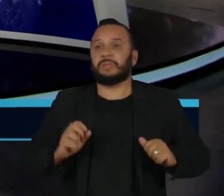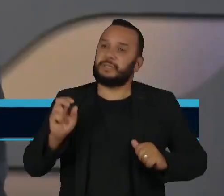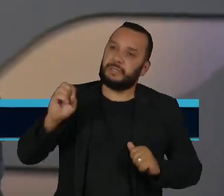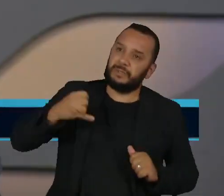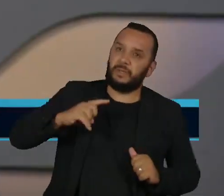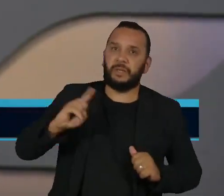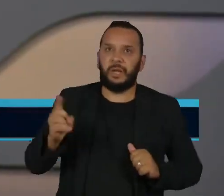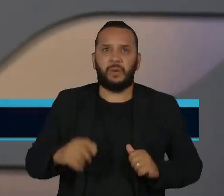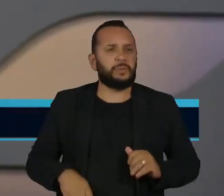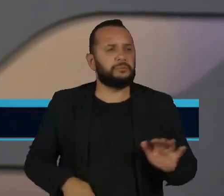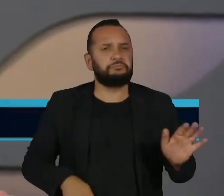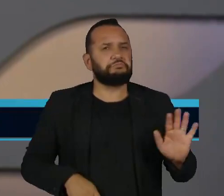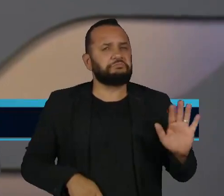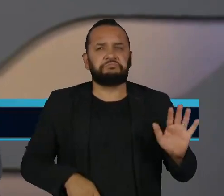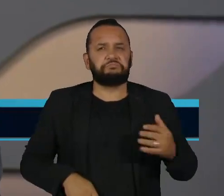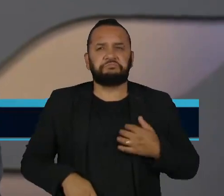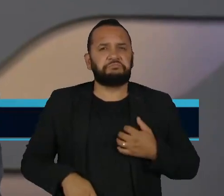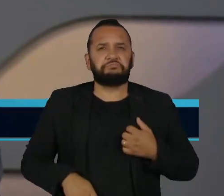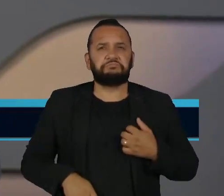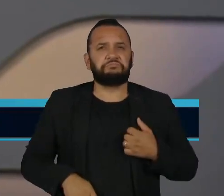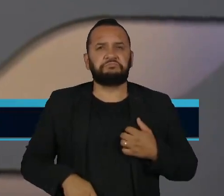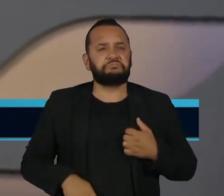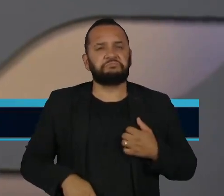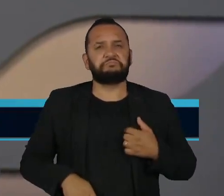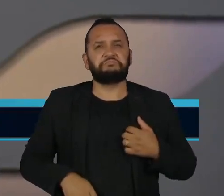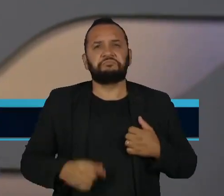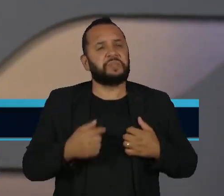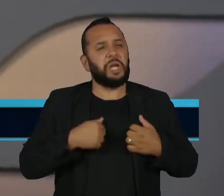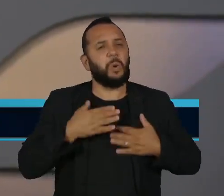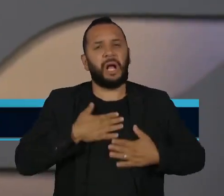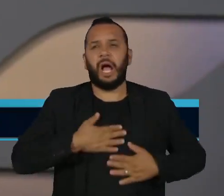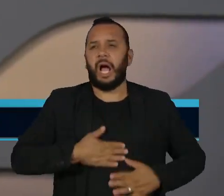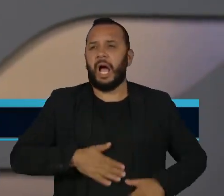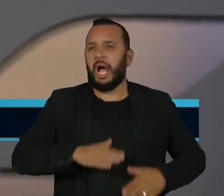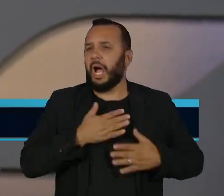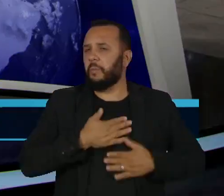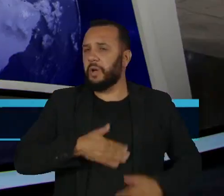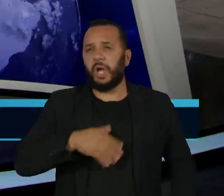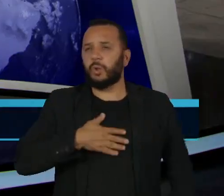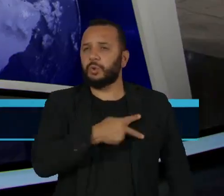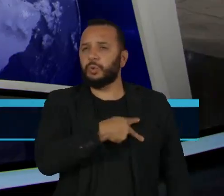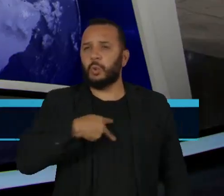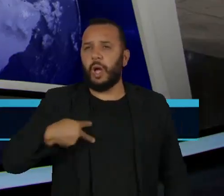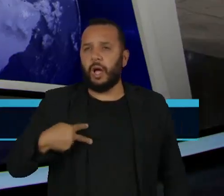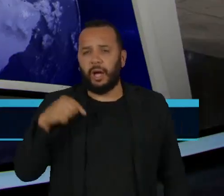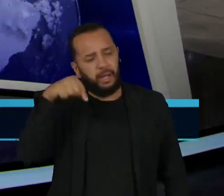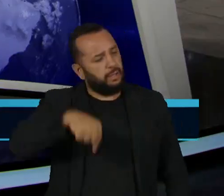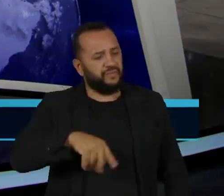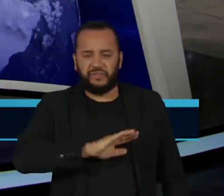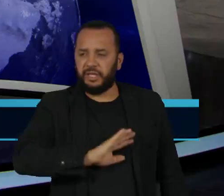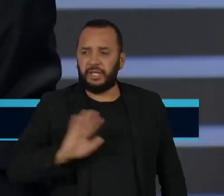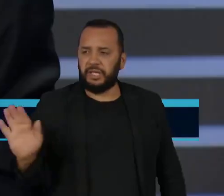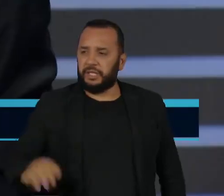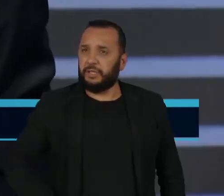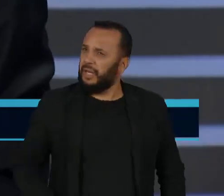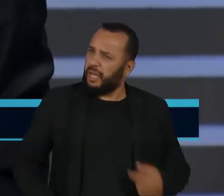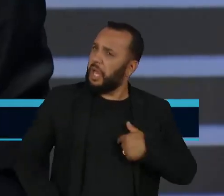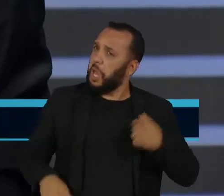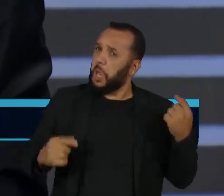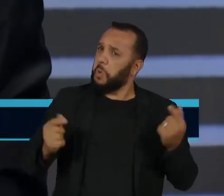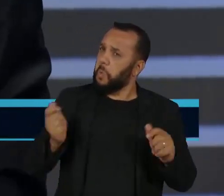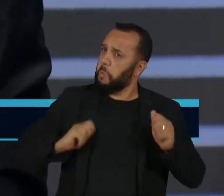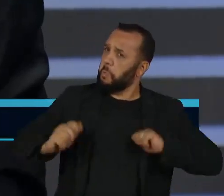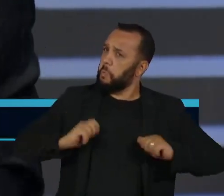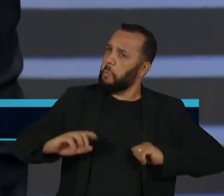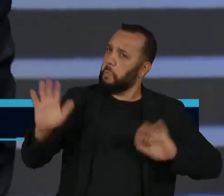Eu não, só Não? desculpa, só ver a minha postura aqui, eu sou um dos caras mais tranquilos que já passaram por essa bancada. Nem um pouco, de Nem um onde você pouco. tirou